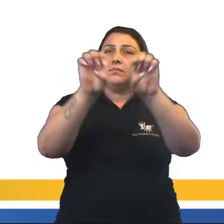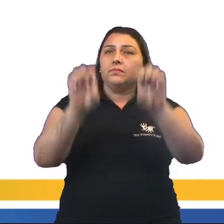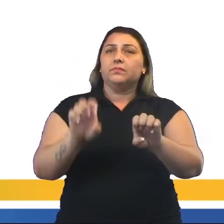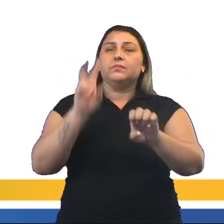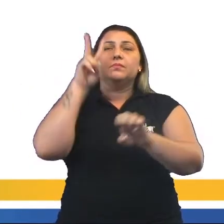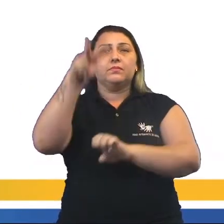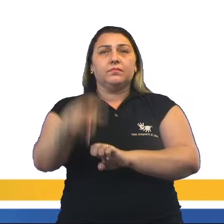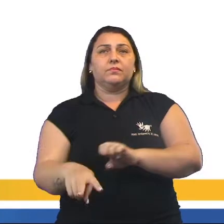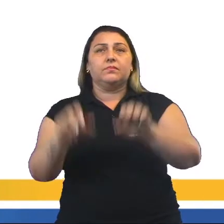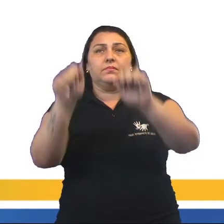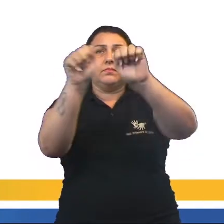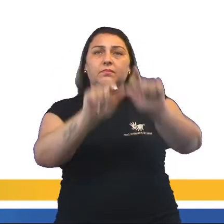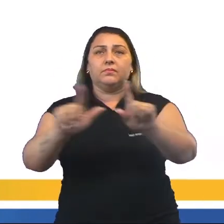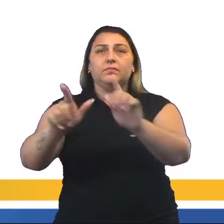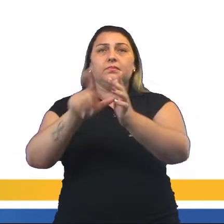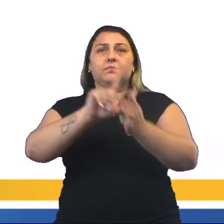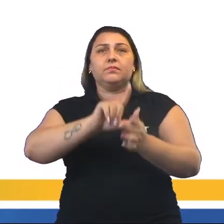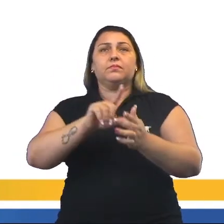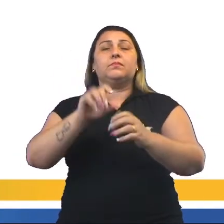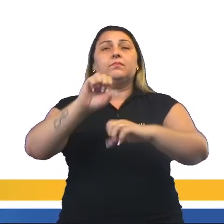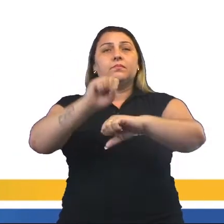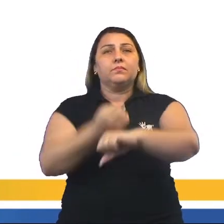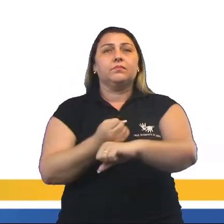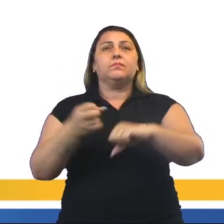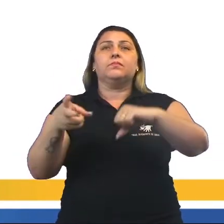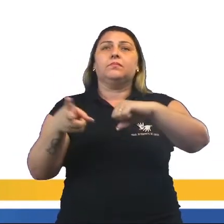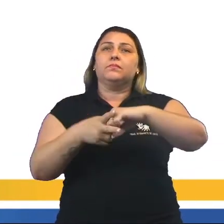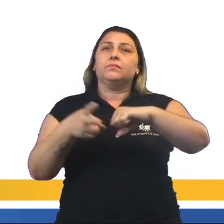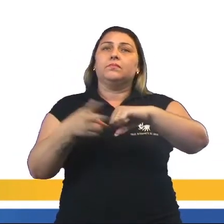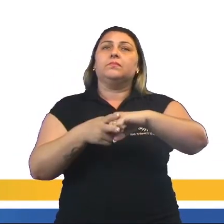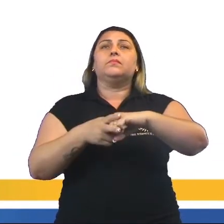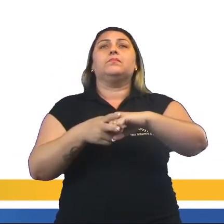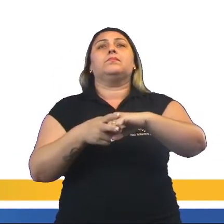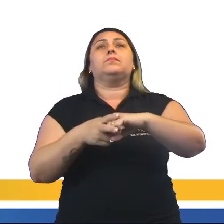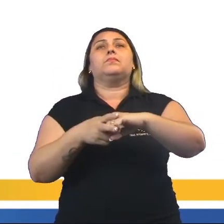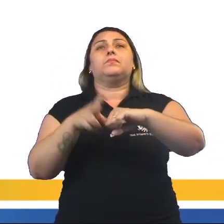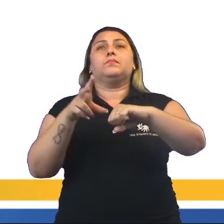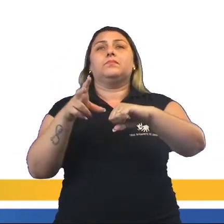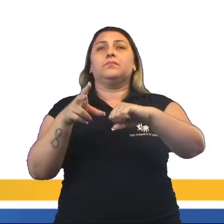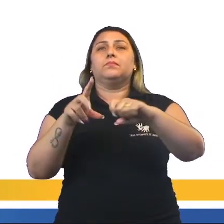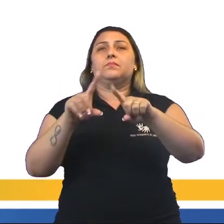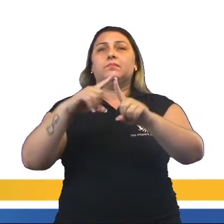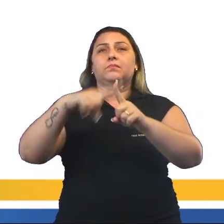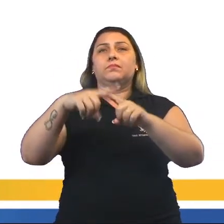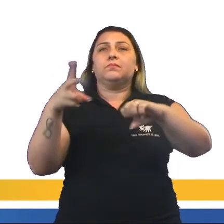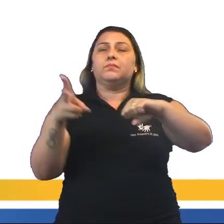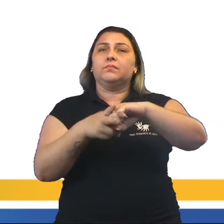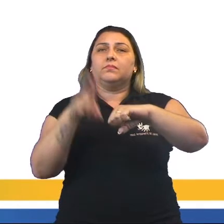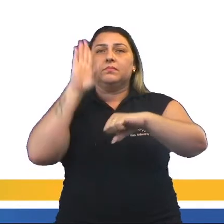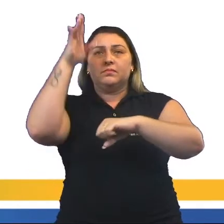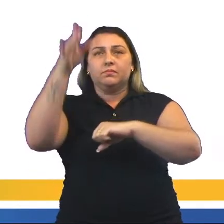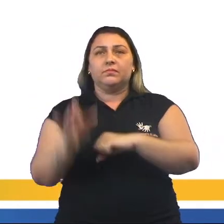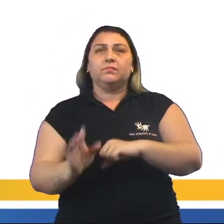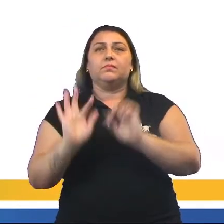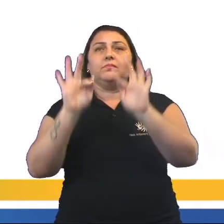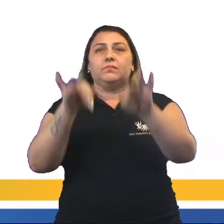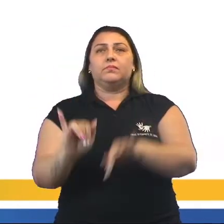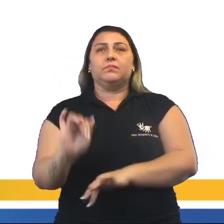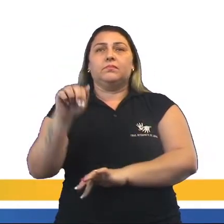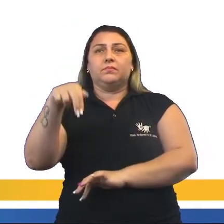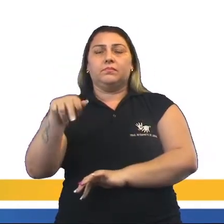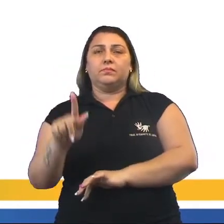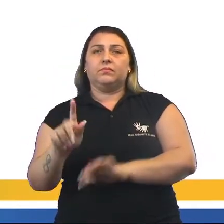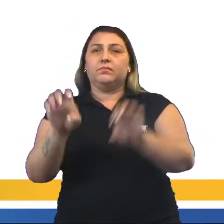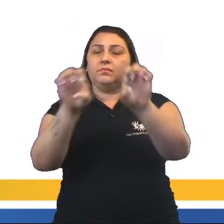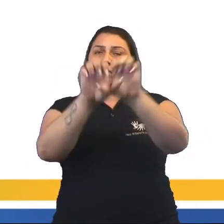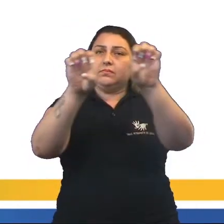que nós vimos no slide anterior, que é o sujeito, o verbo to be e o verbo principal com o finalzinho em ing. Essa é